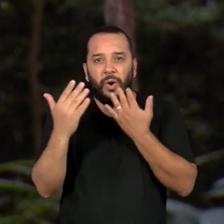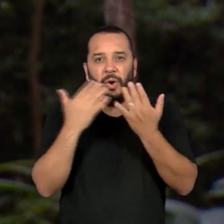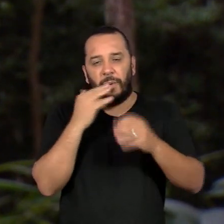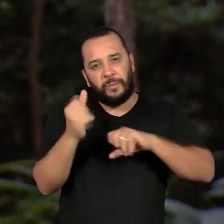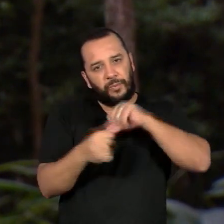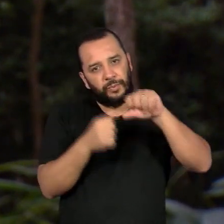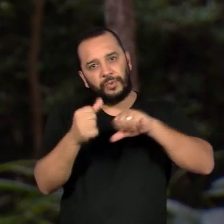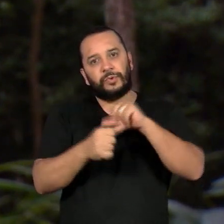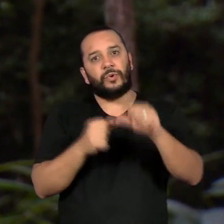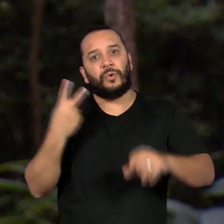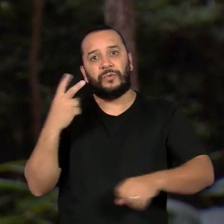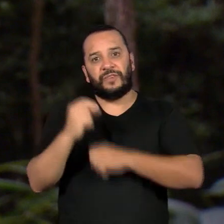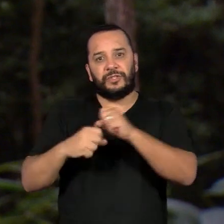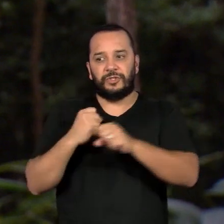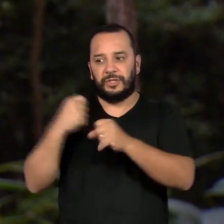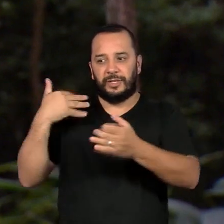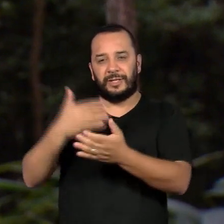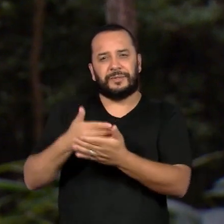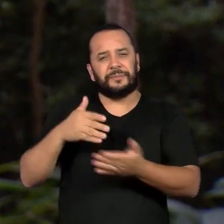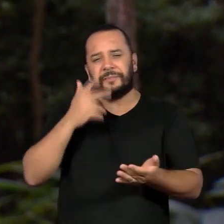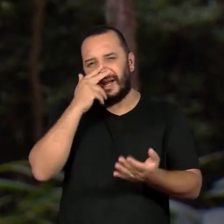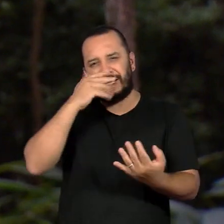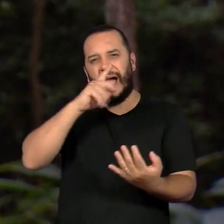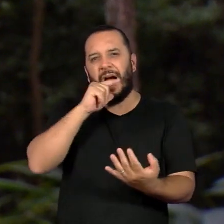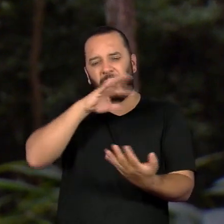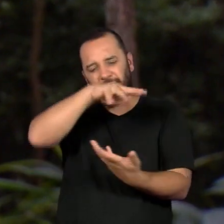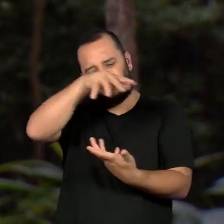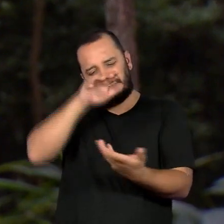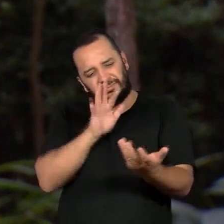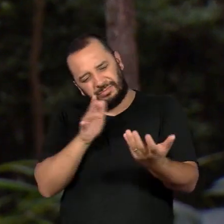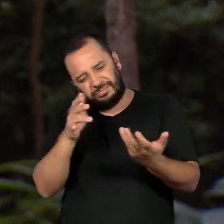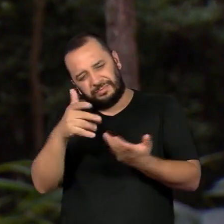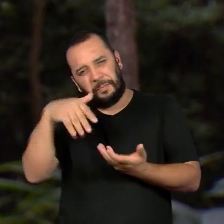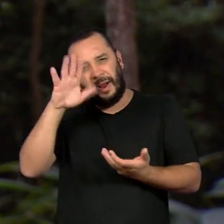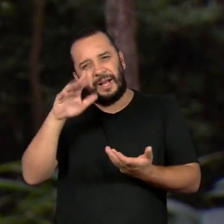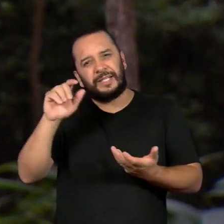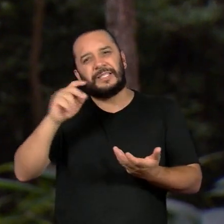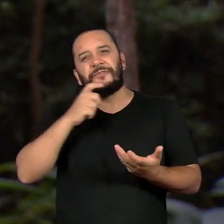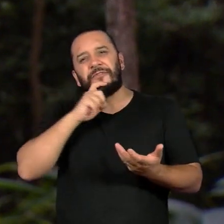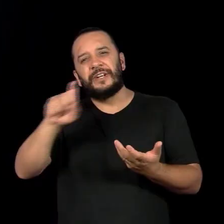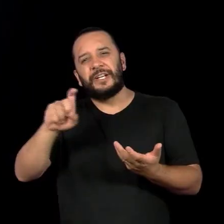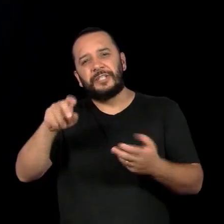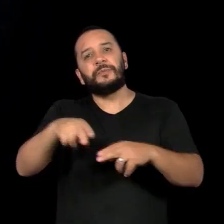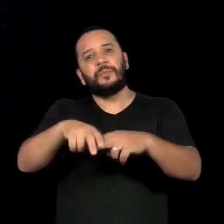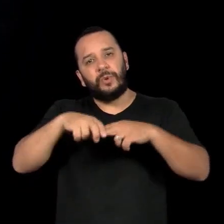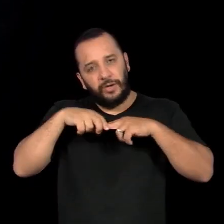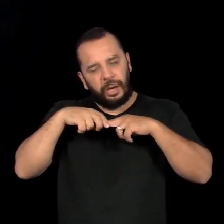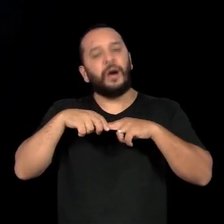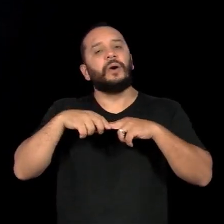águas oceânicas estão mais verdes. O impacto é causado pelo aquecimento global.